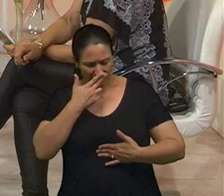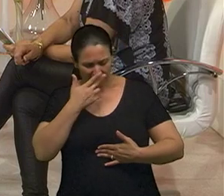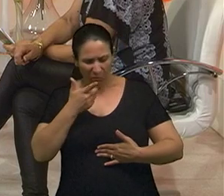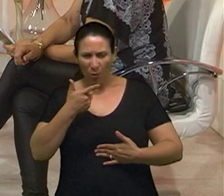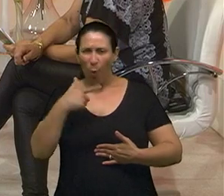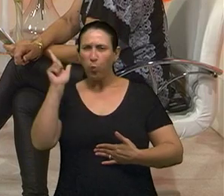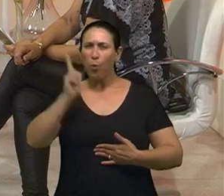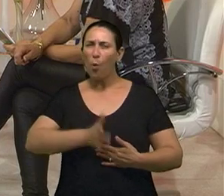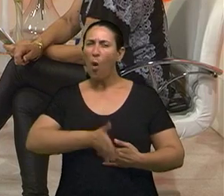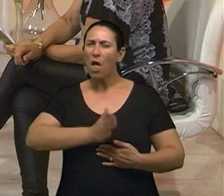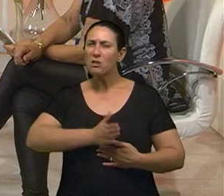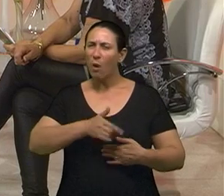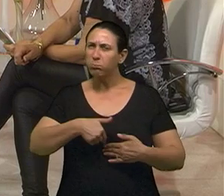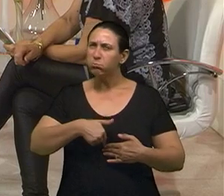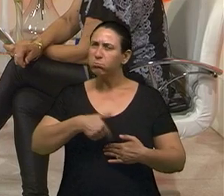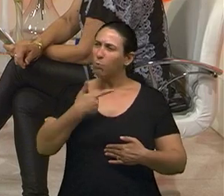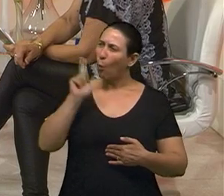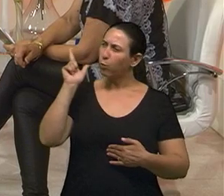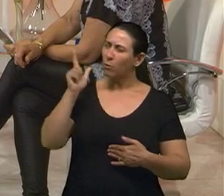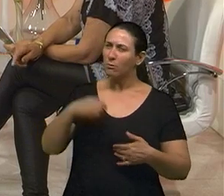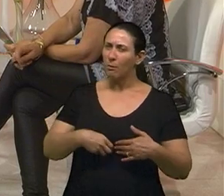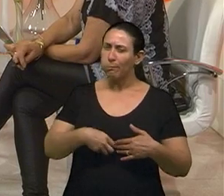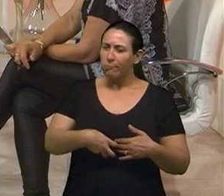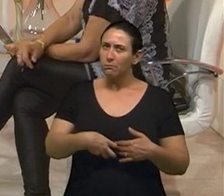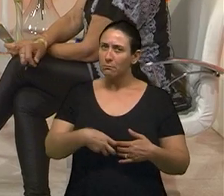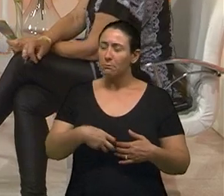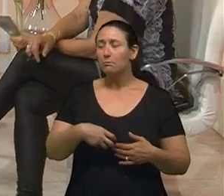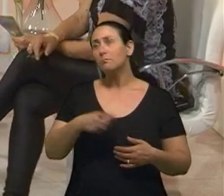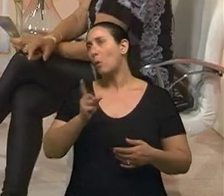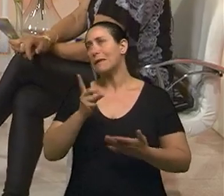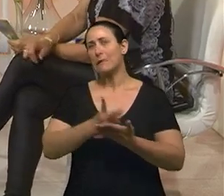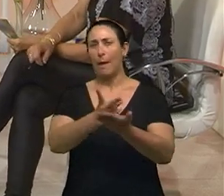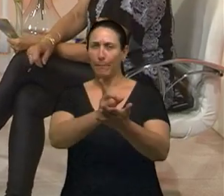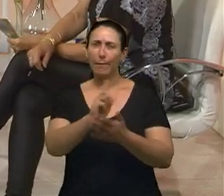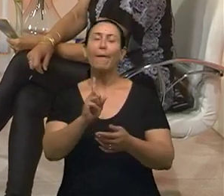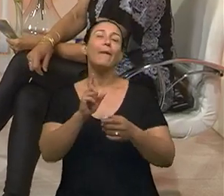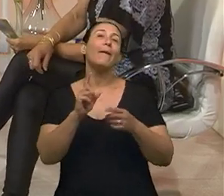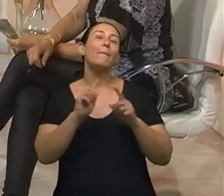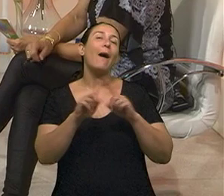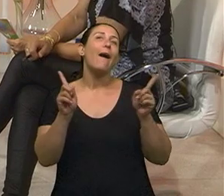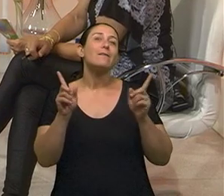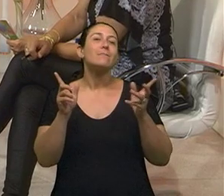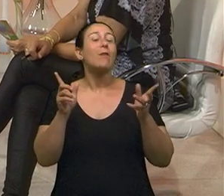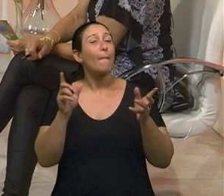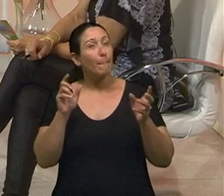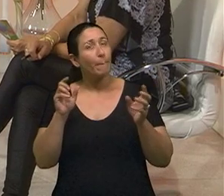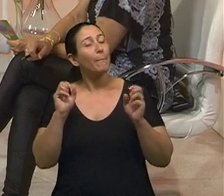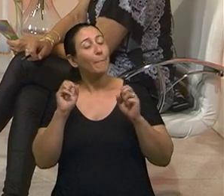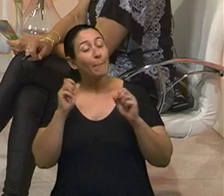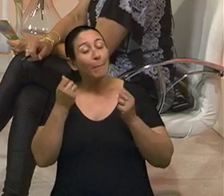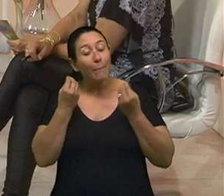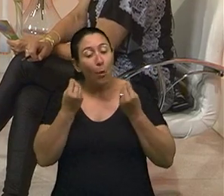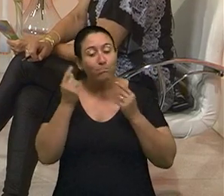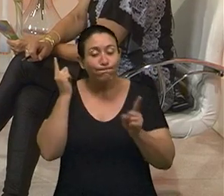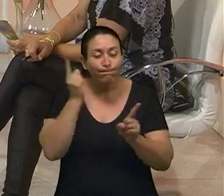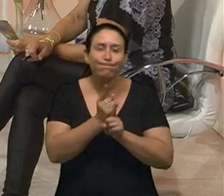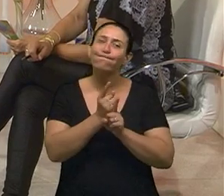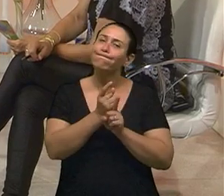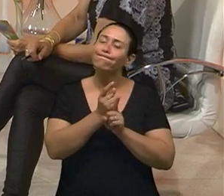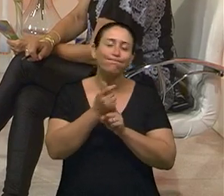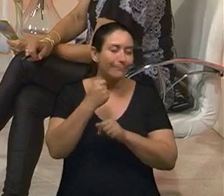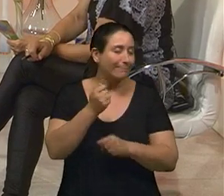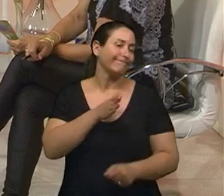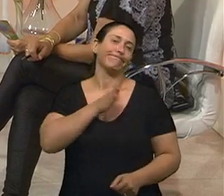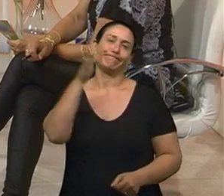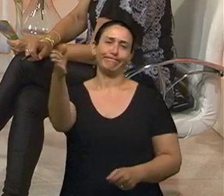um outro coração na barriga mas isso não é frequente Então para que a gente possa detectar o aneurisma o ideal é que a